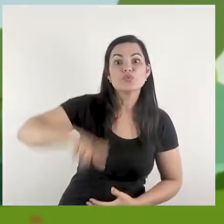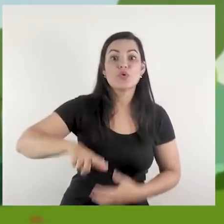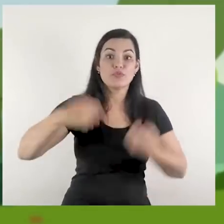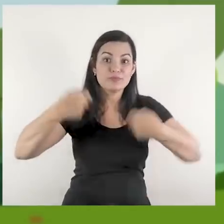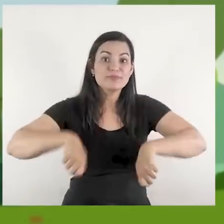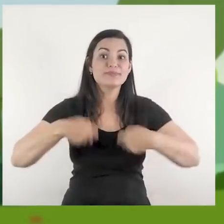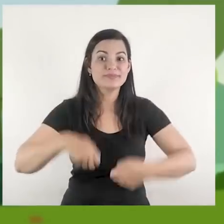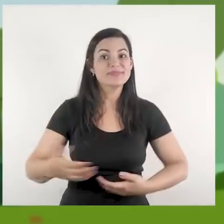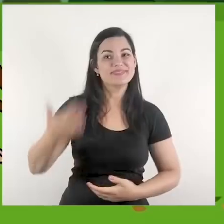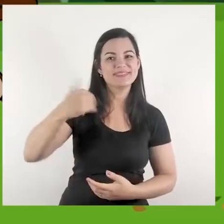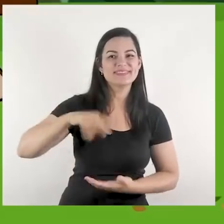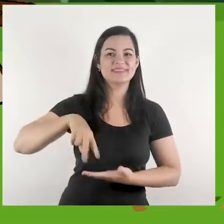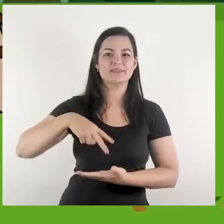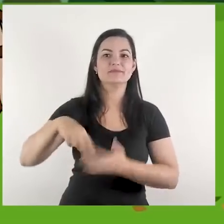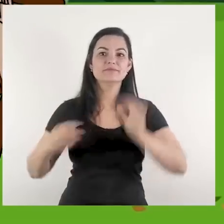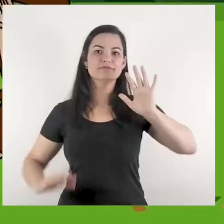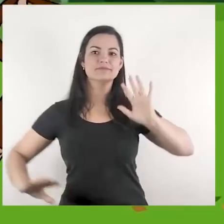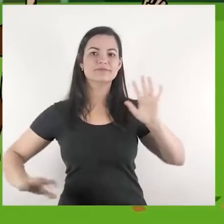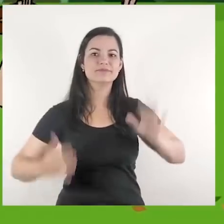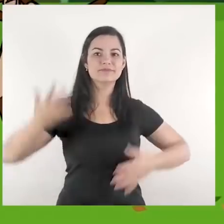Mais uma vez, pessoal!